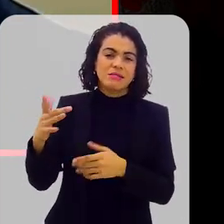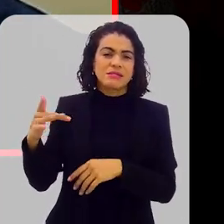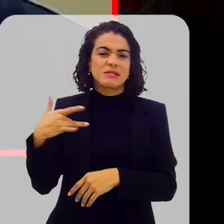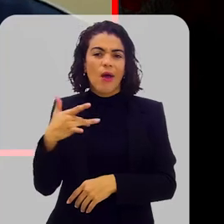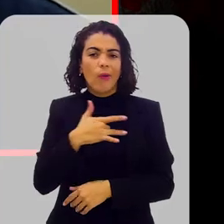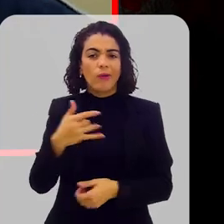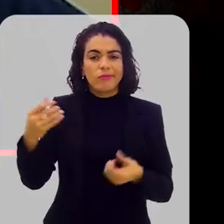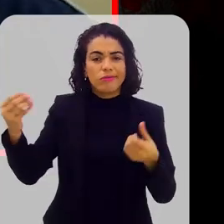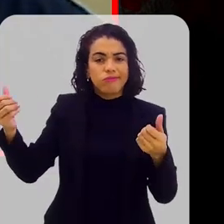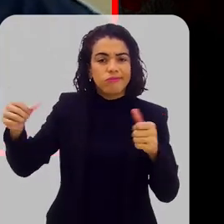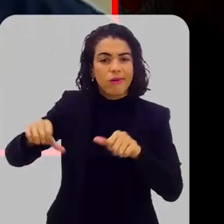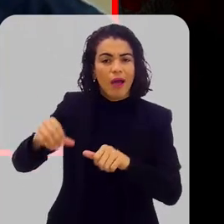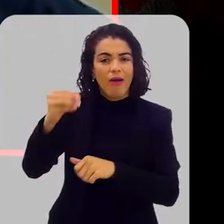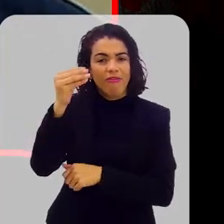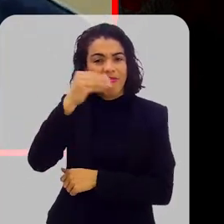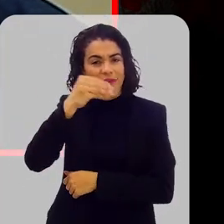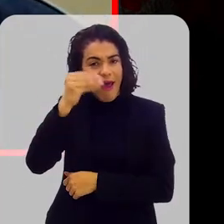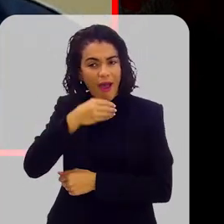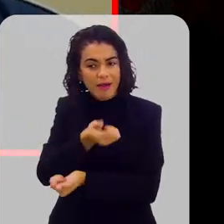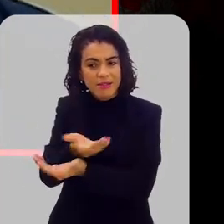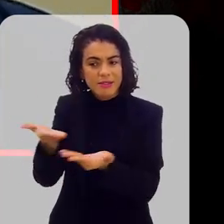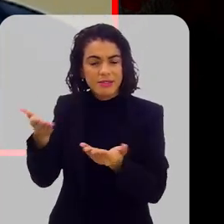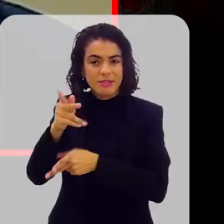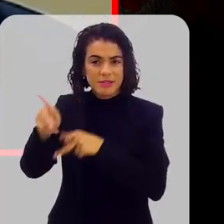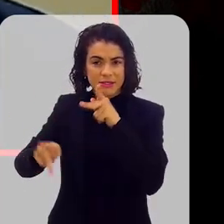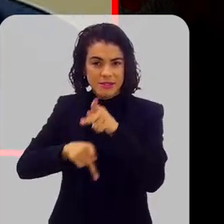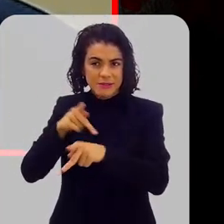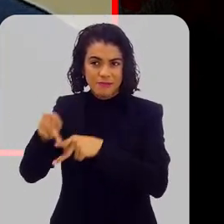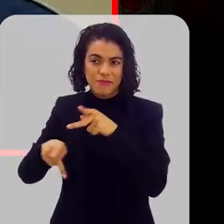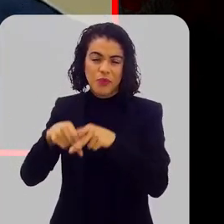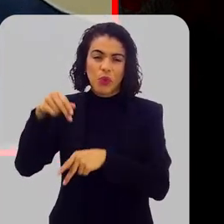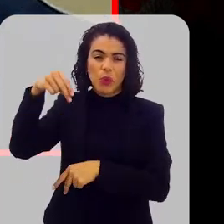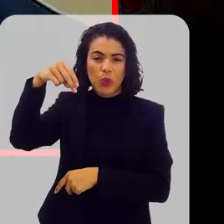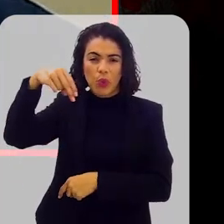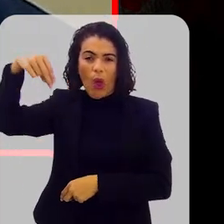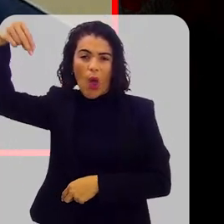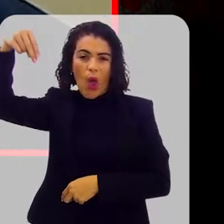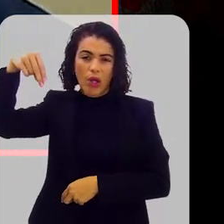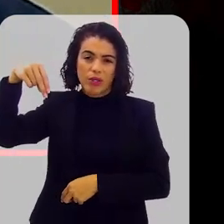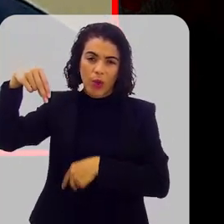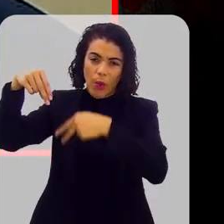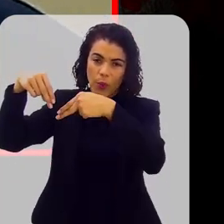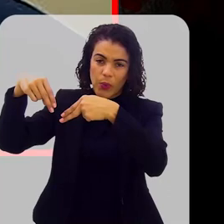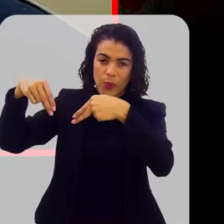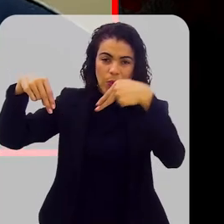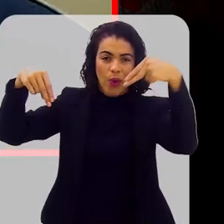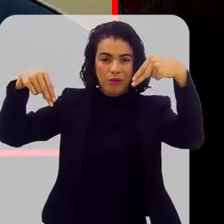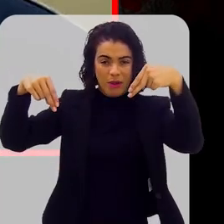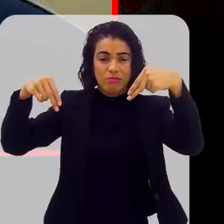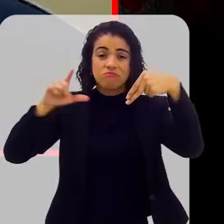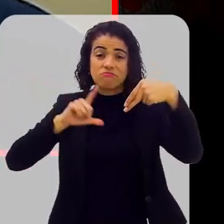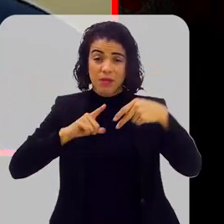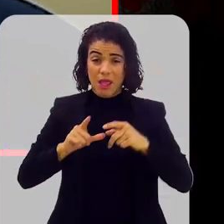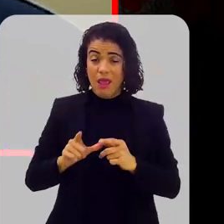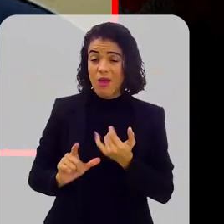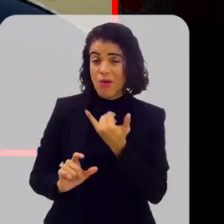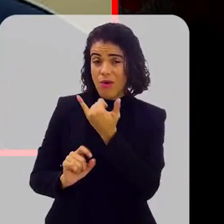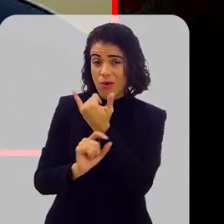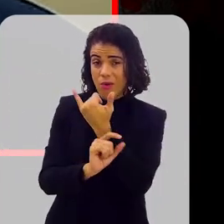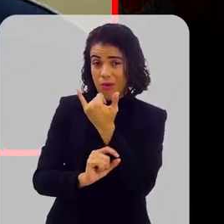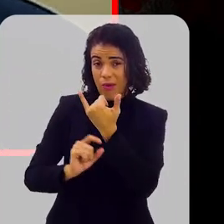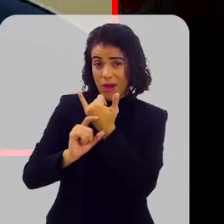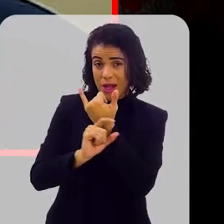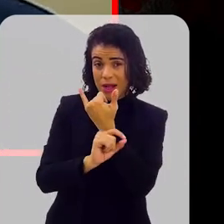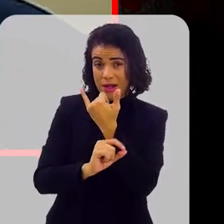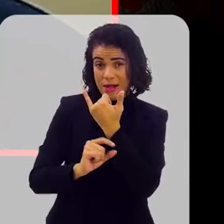menos recurso de saúde da população, região norte, nordeste, você tem um câncer de